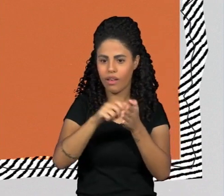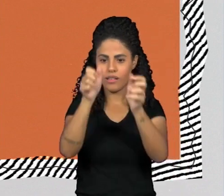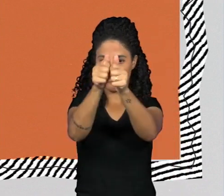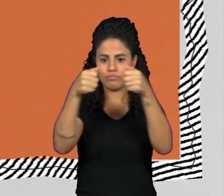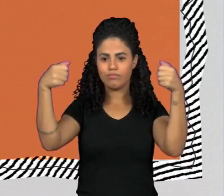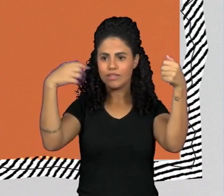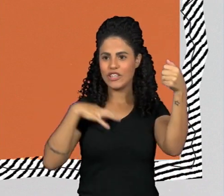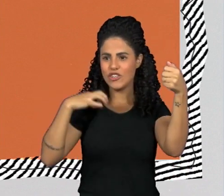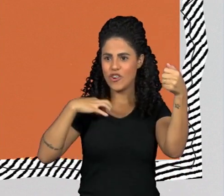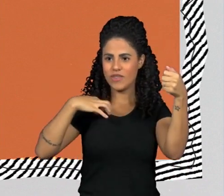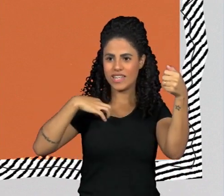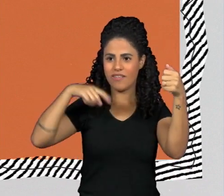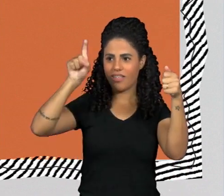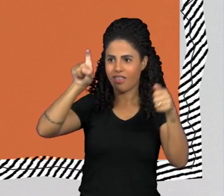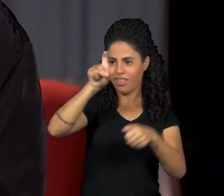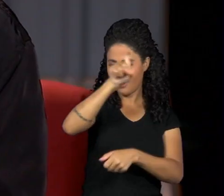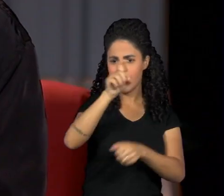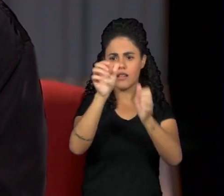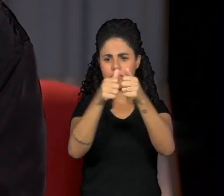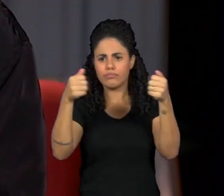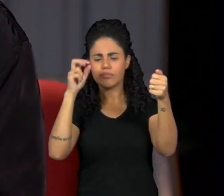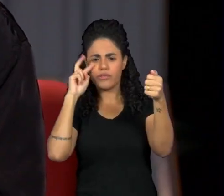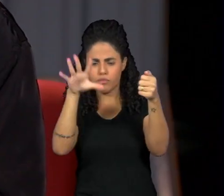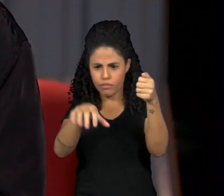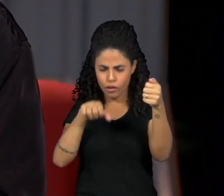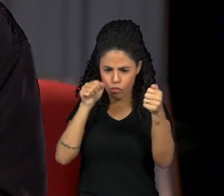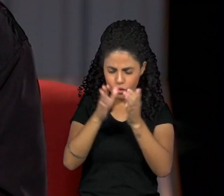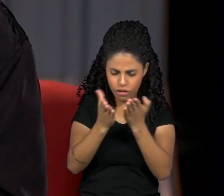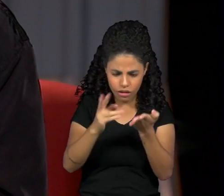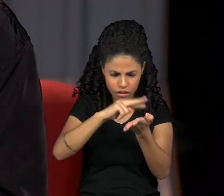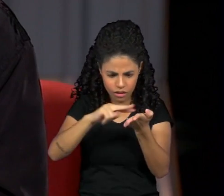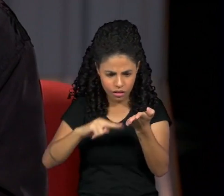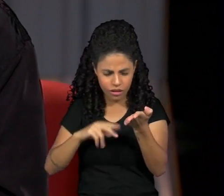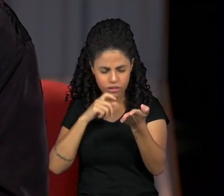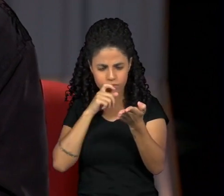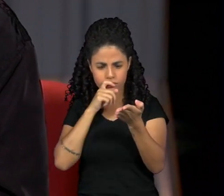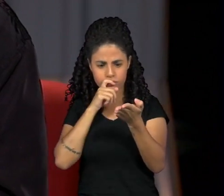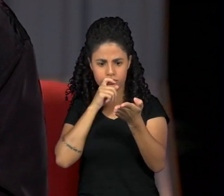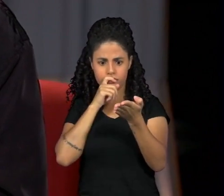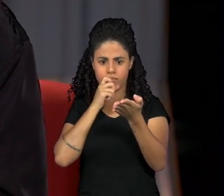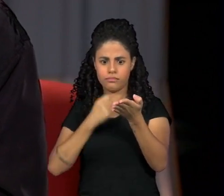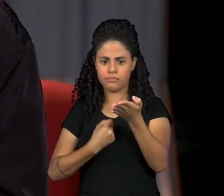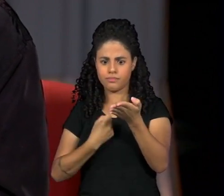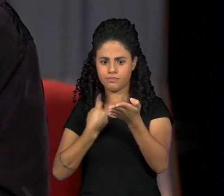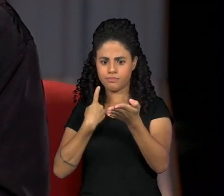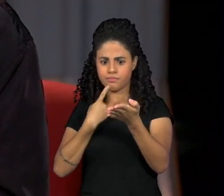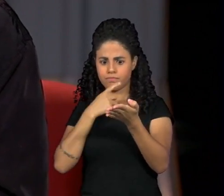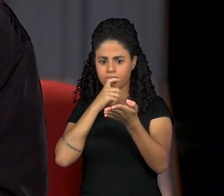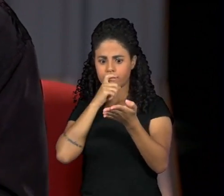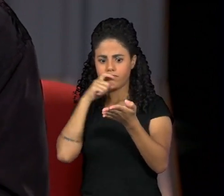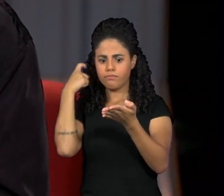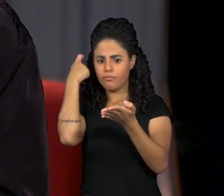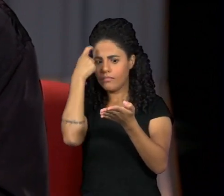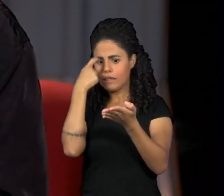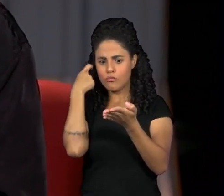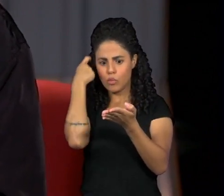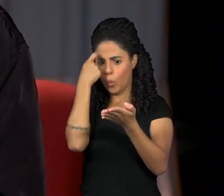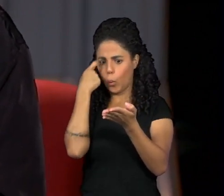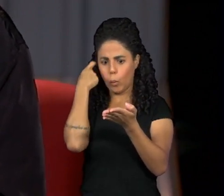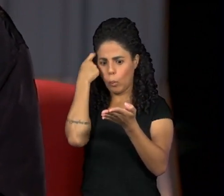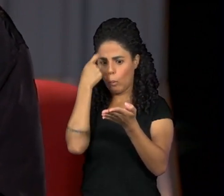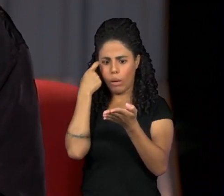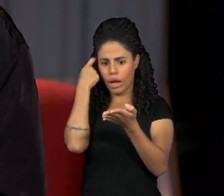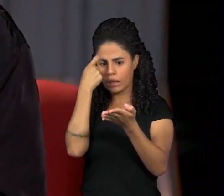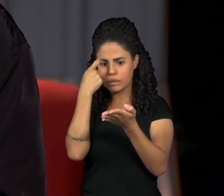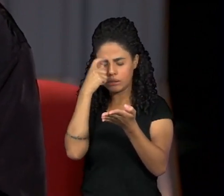guardado. Ficou um tanto decepcionada, porque aquelas histórias, não pelo que eu estava, não pelo que estava